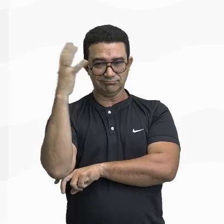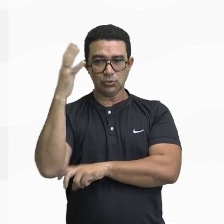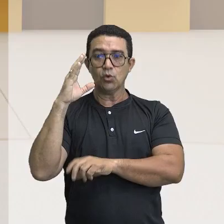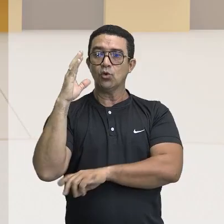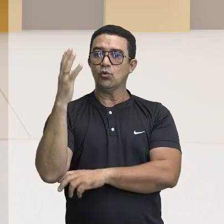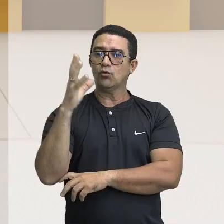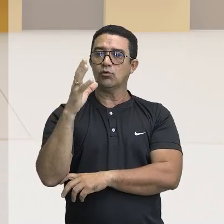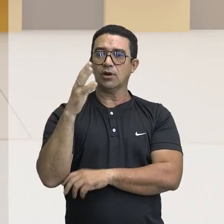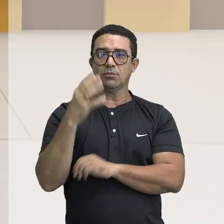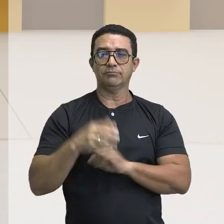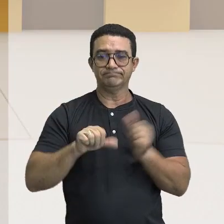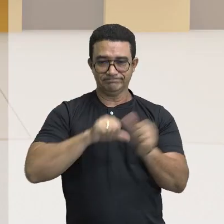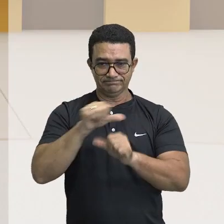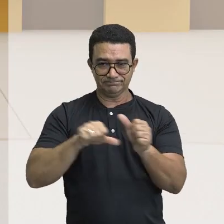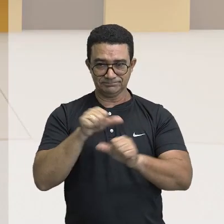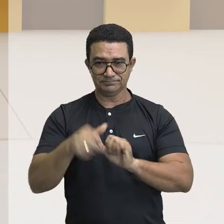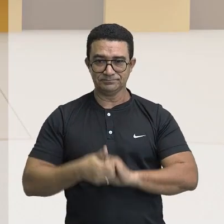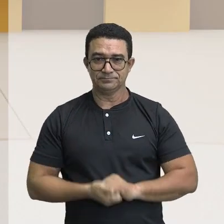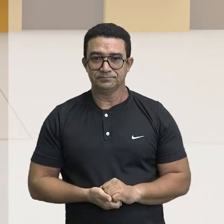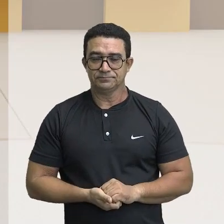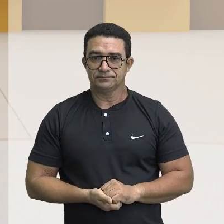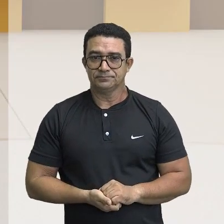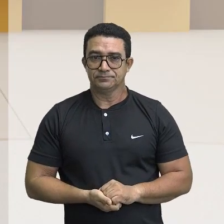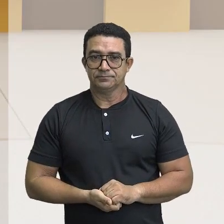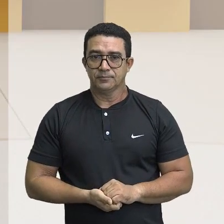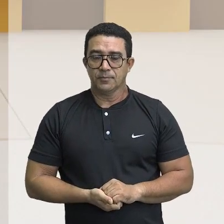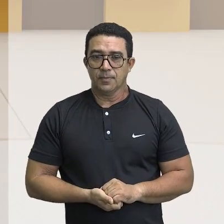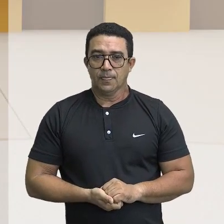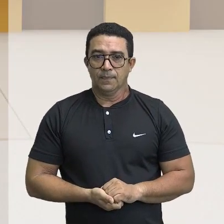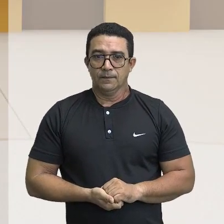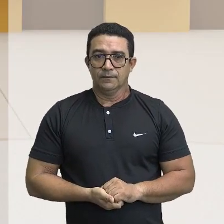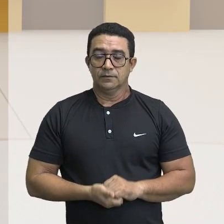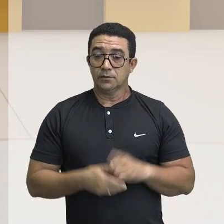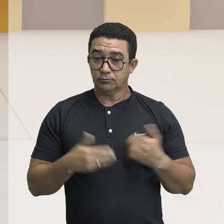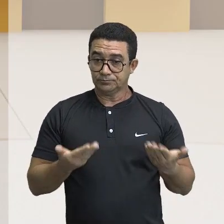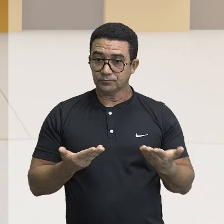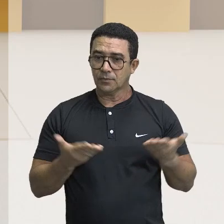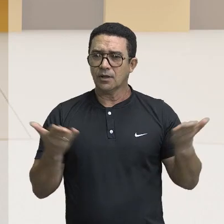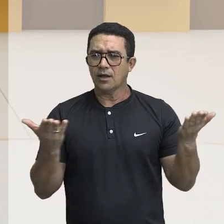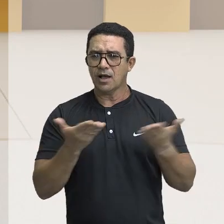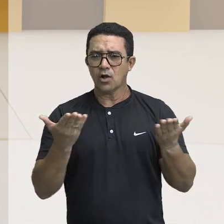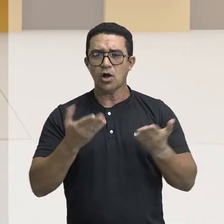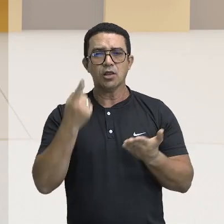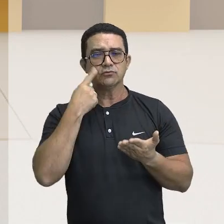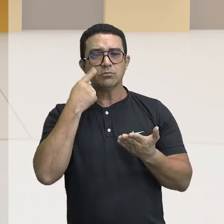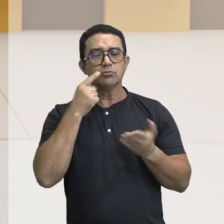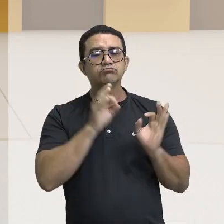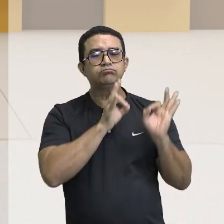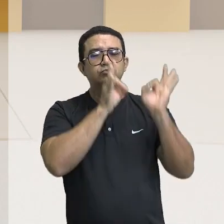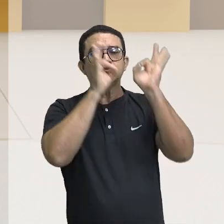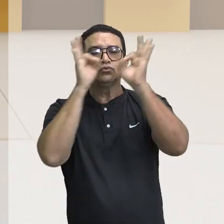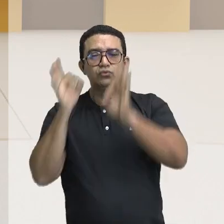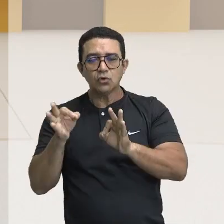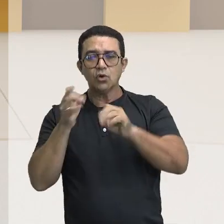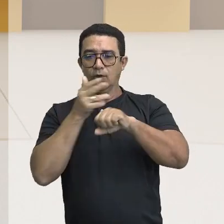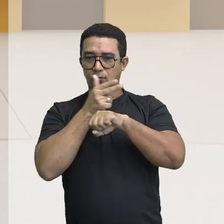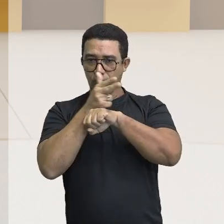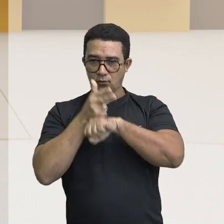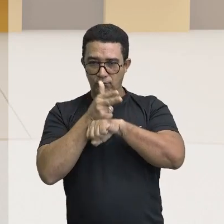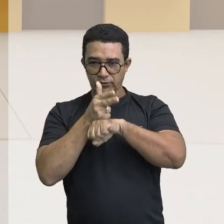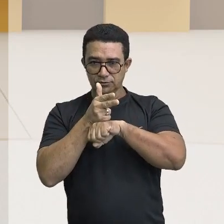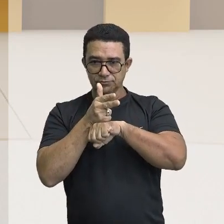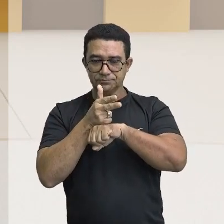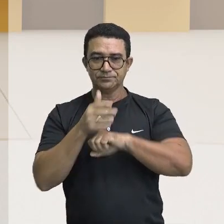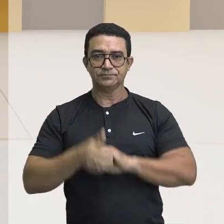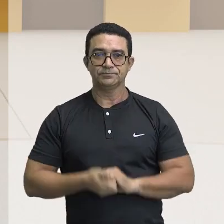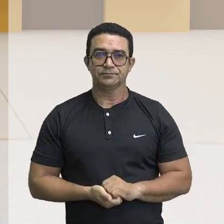de agora em diante, não é, professora Manuela? Exatamente. E agora, a gente vai ver um vídeo, né, professora?